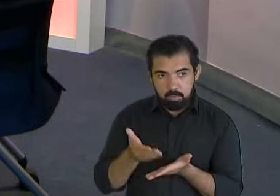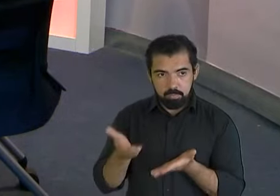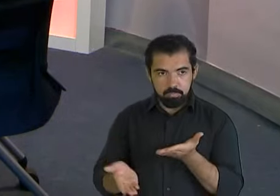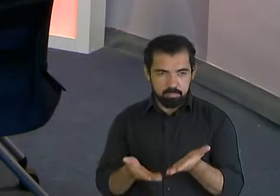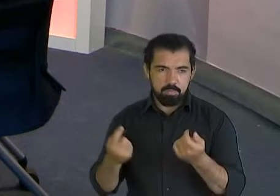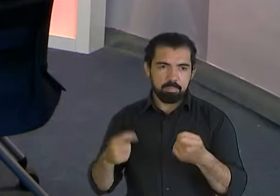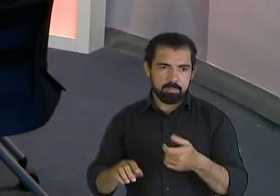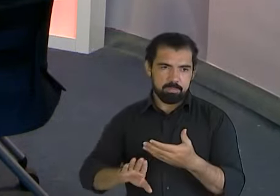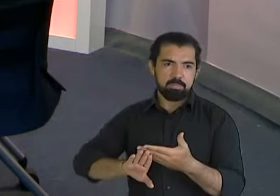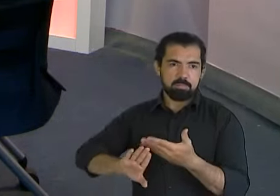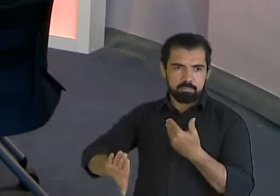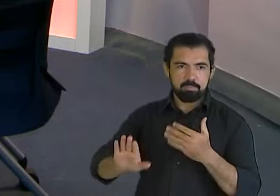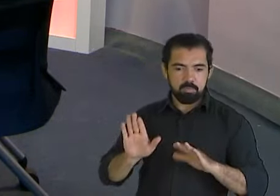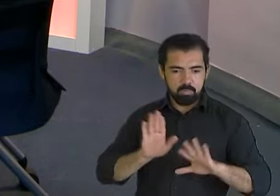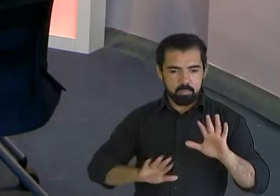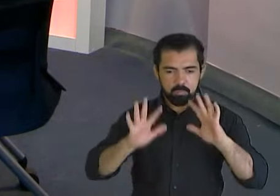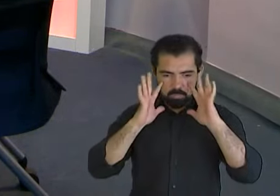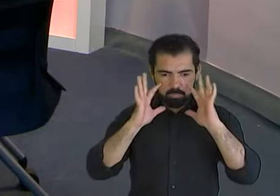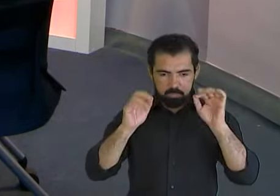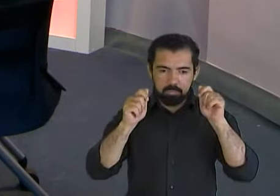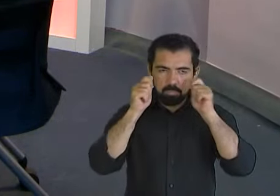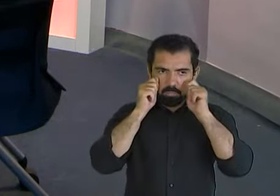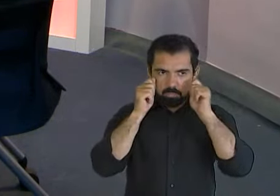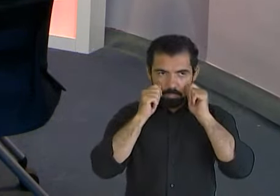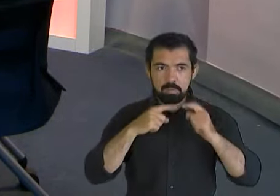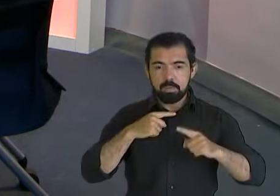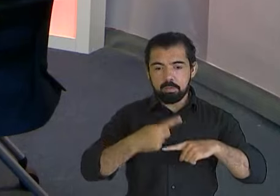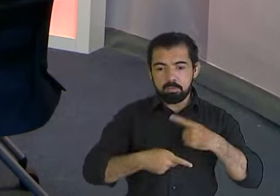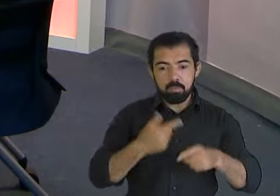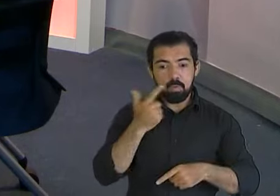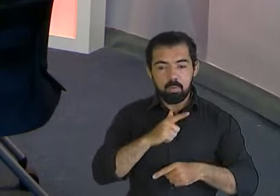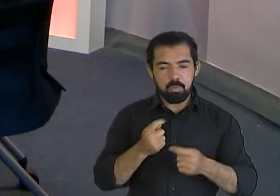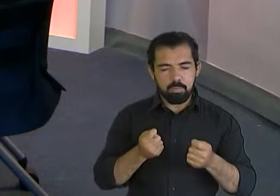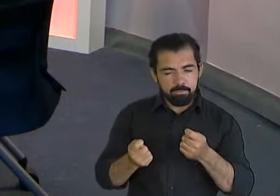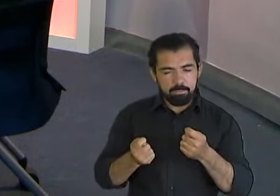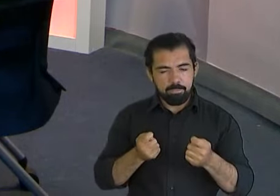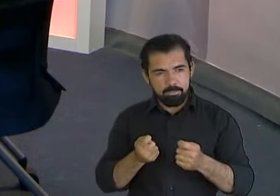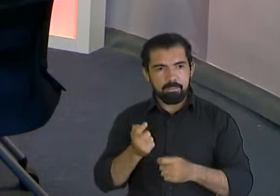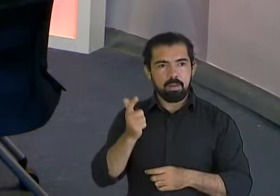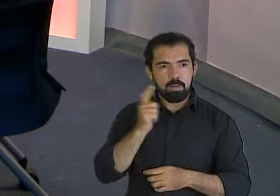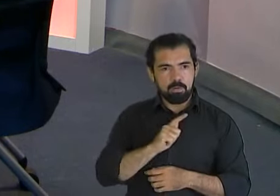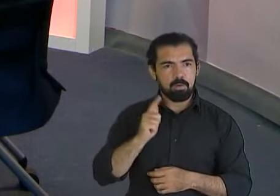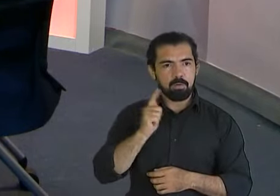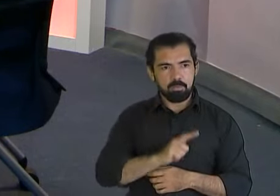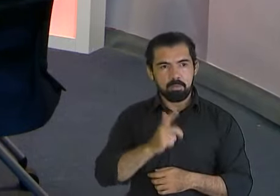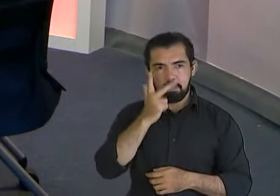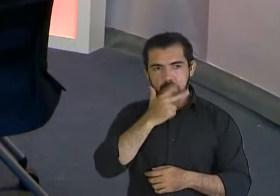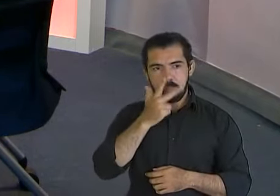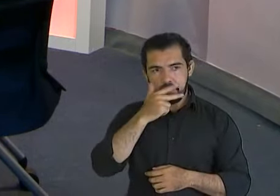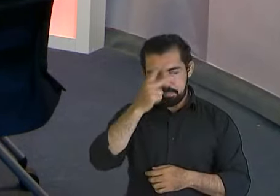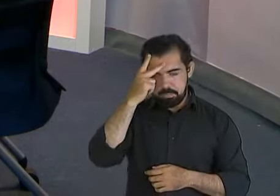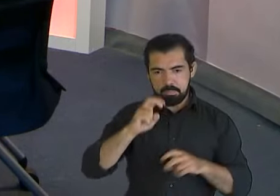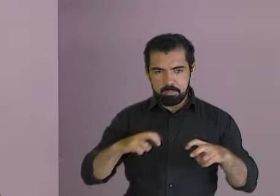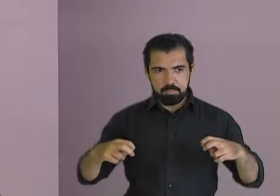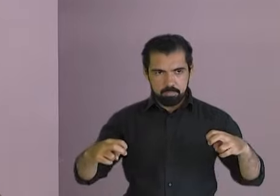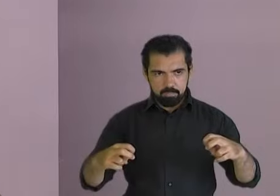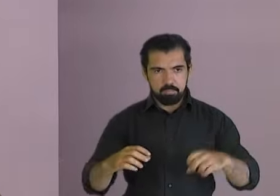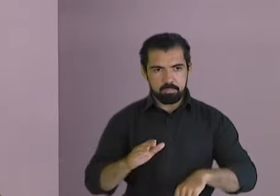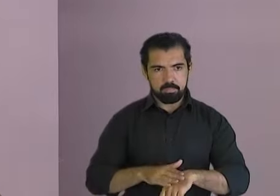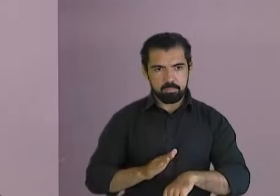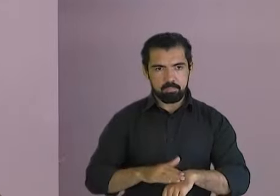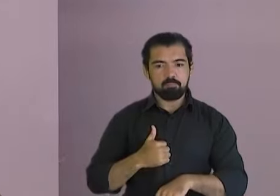estar mais cuidadoso, vigilante, para que depois você consiga ali... Ah, eu estou na mesma mesa com as pessoas e tem uma pessoa jogando e eu não vou